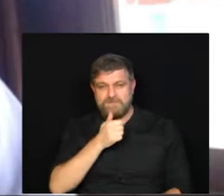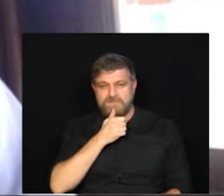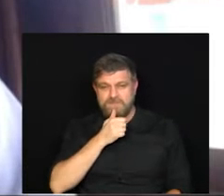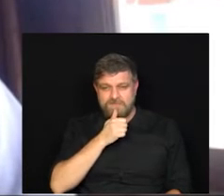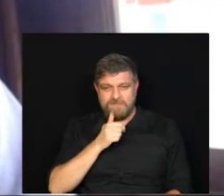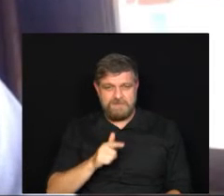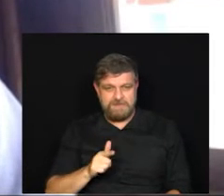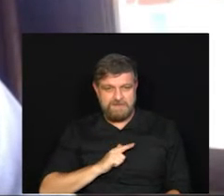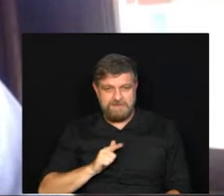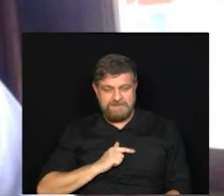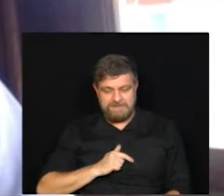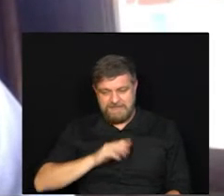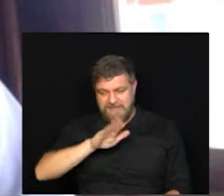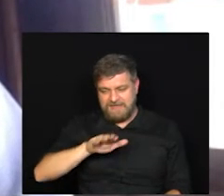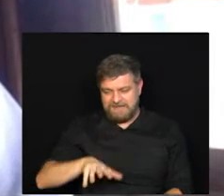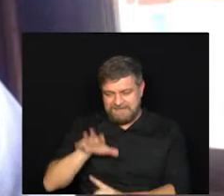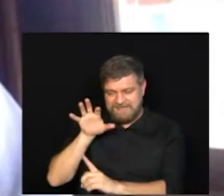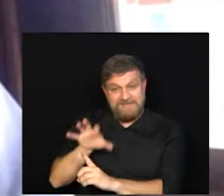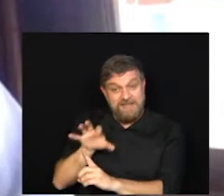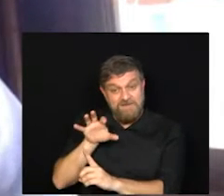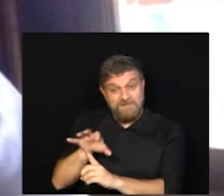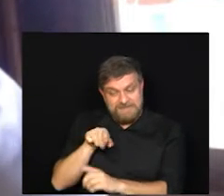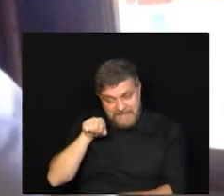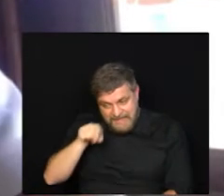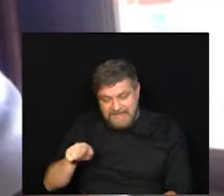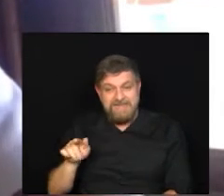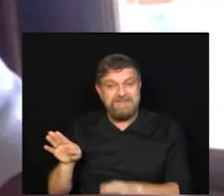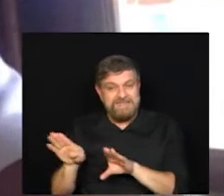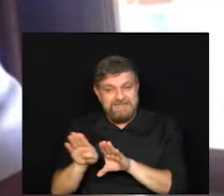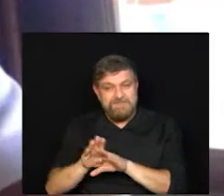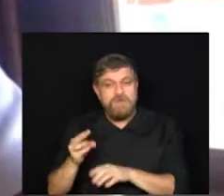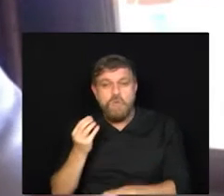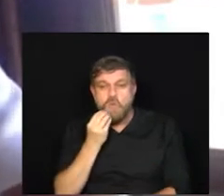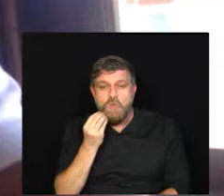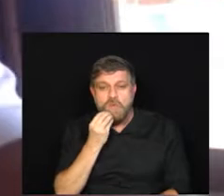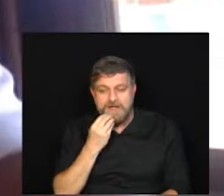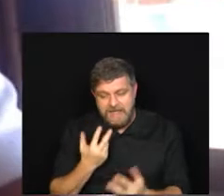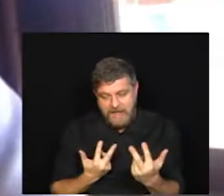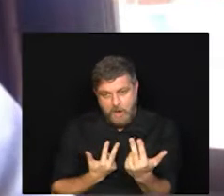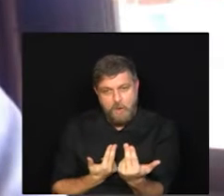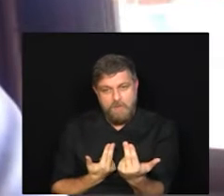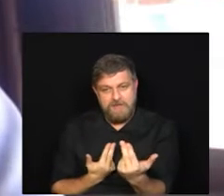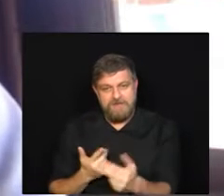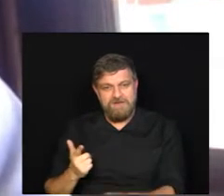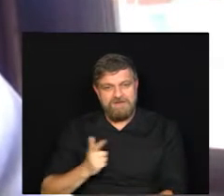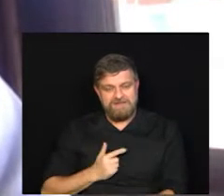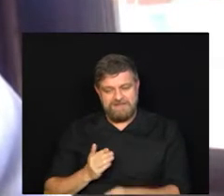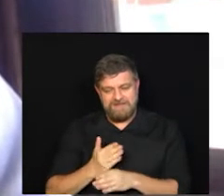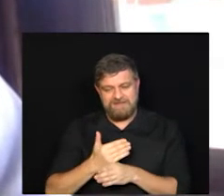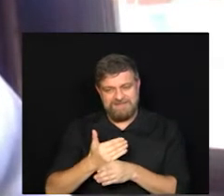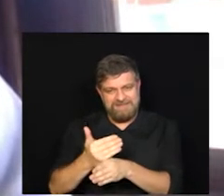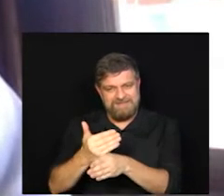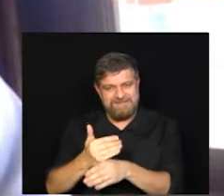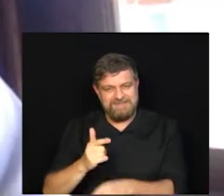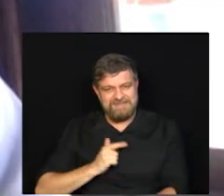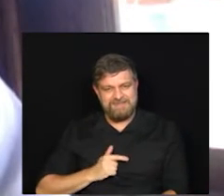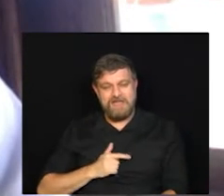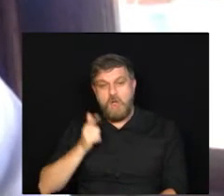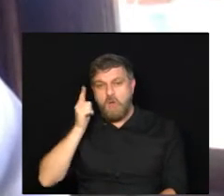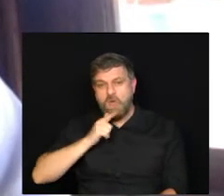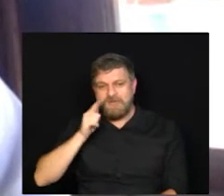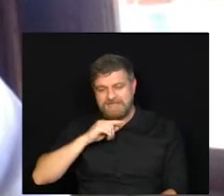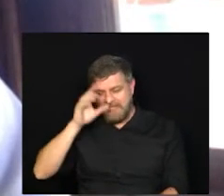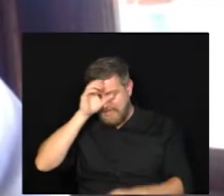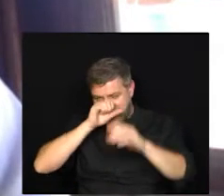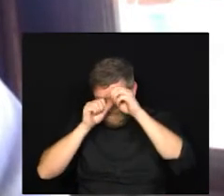influenciar a garotada aqui, que eles possam ter a oportunidade que eu tive e que eu sigo tendo de poder navegar e